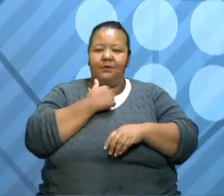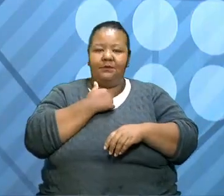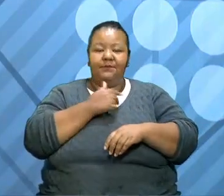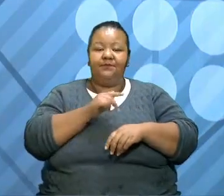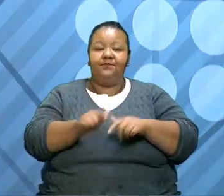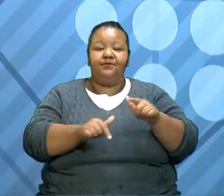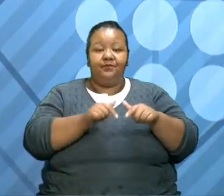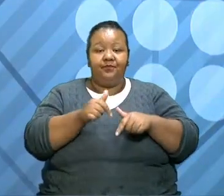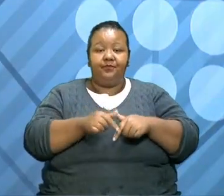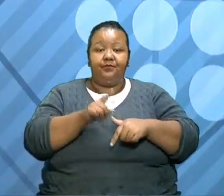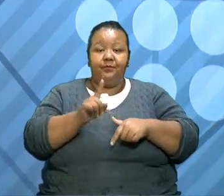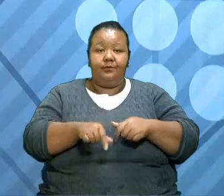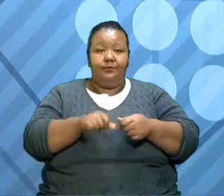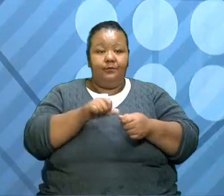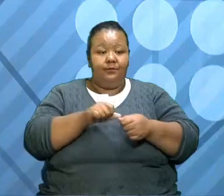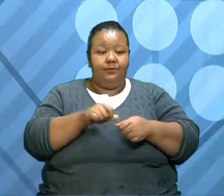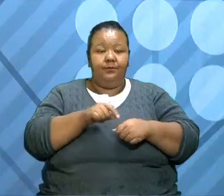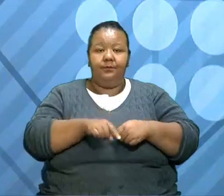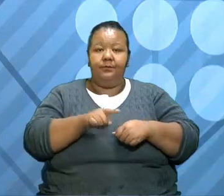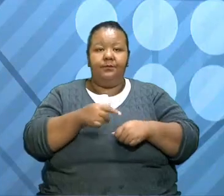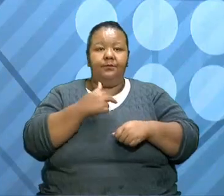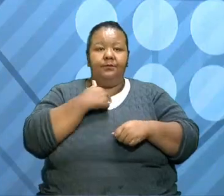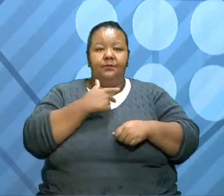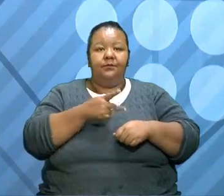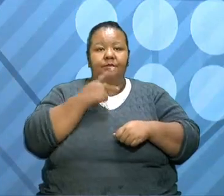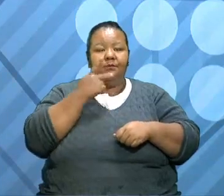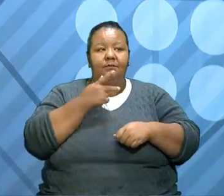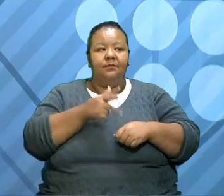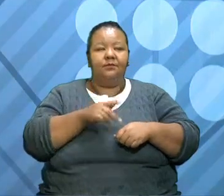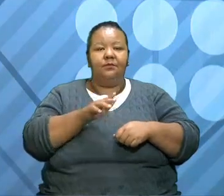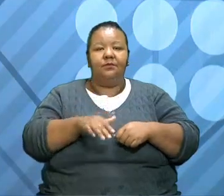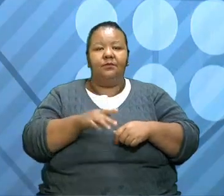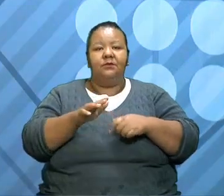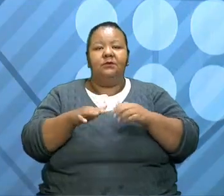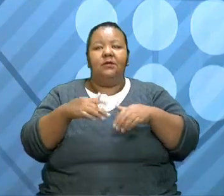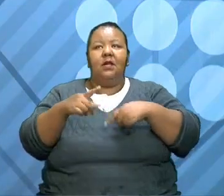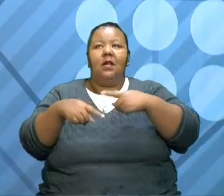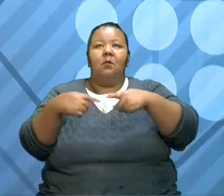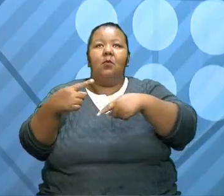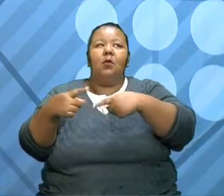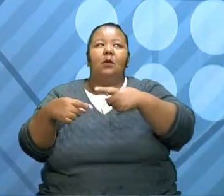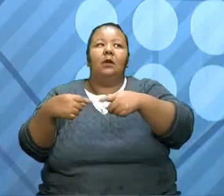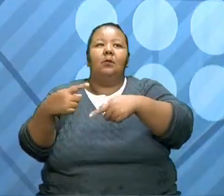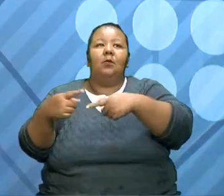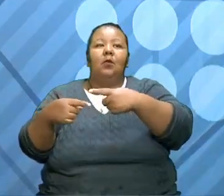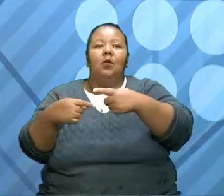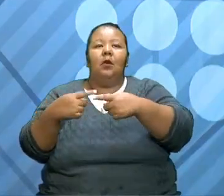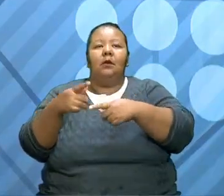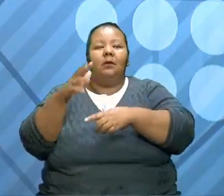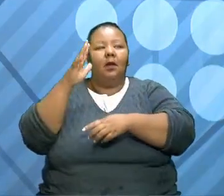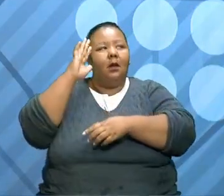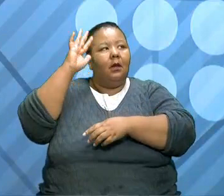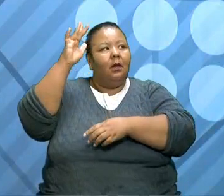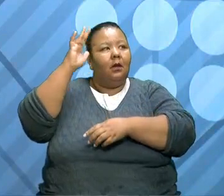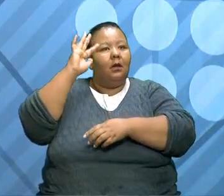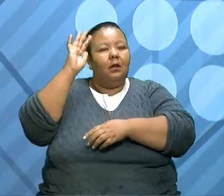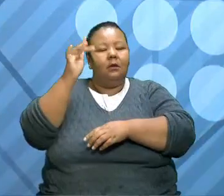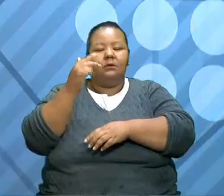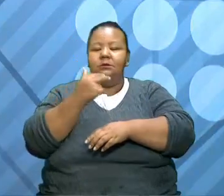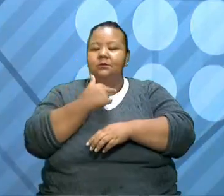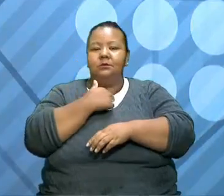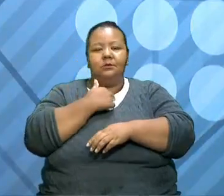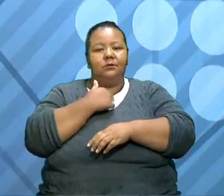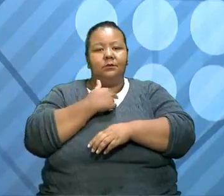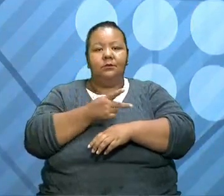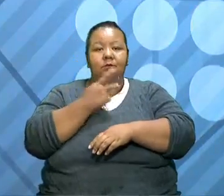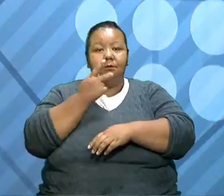O trabalho tem que ser único. Você não pode falar assim, deixo para fazer depois, criar distrações em outros momentos. Você